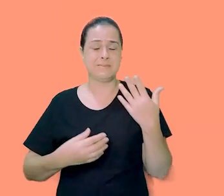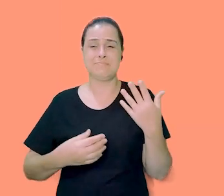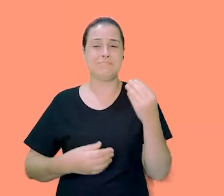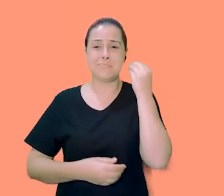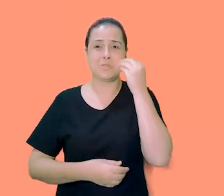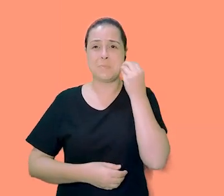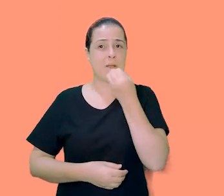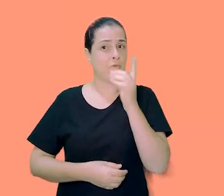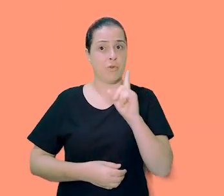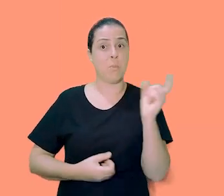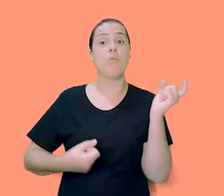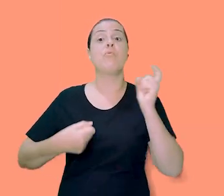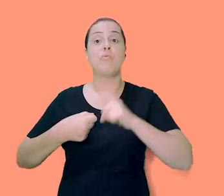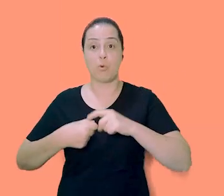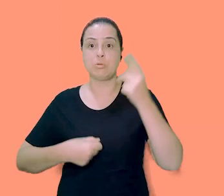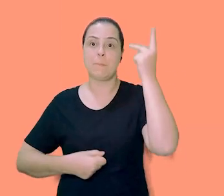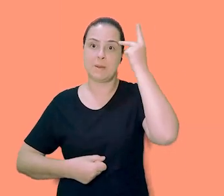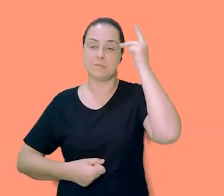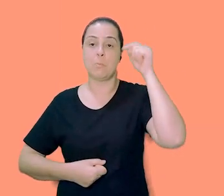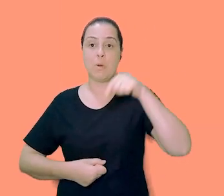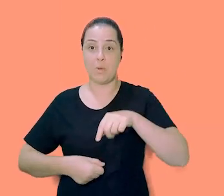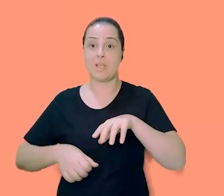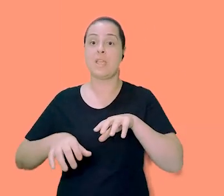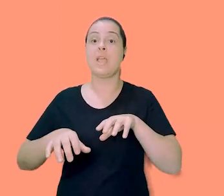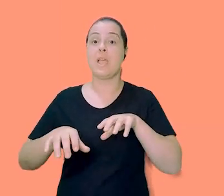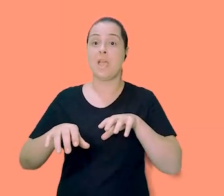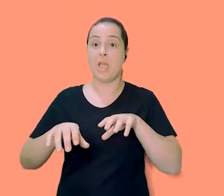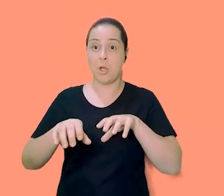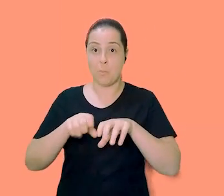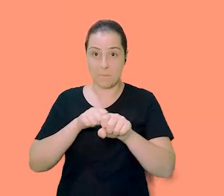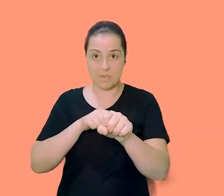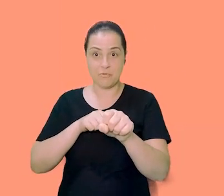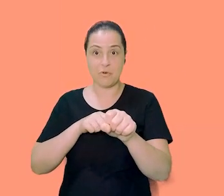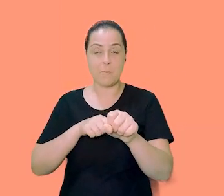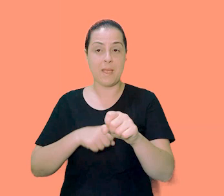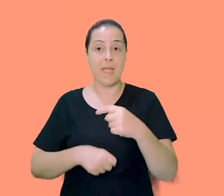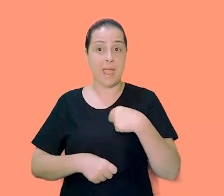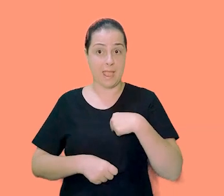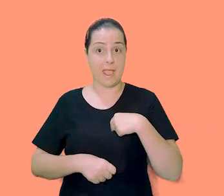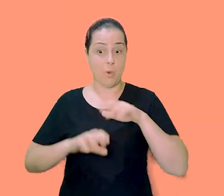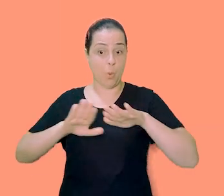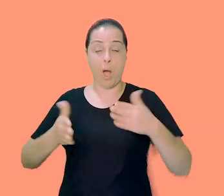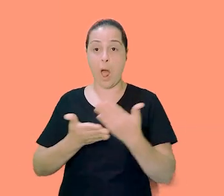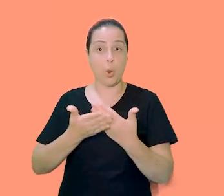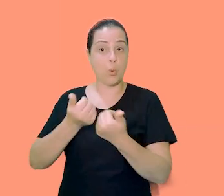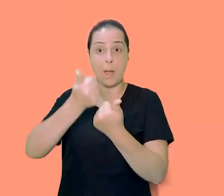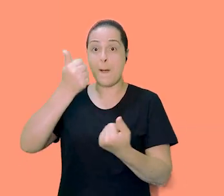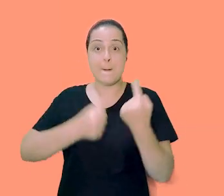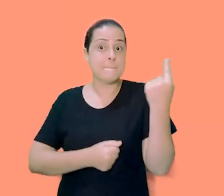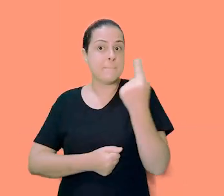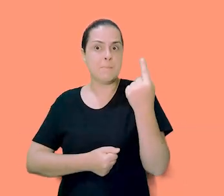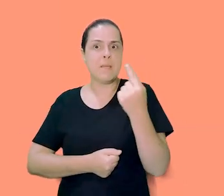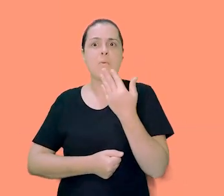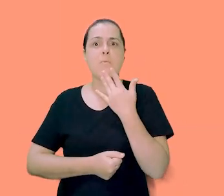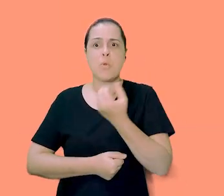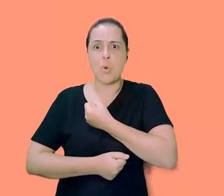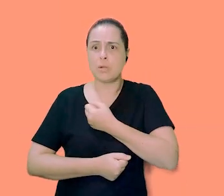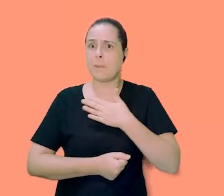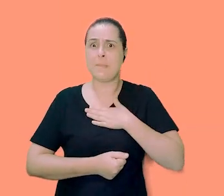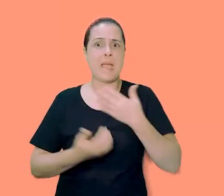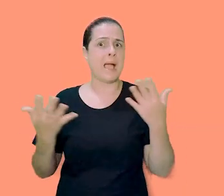experiência. Voltamos para São Paulo. Eu me formei como em primeiro lugar na escola que eu estudava, tinha uma notas